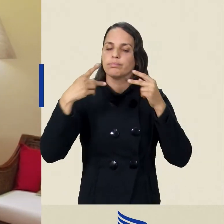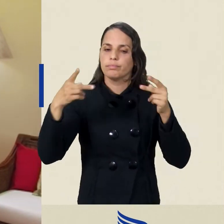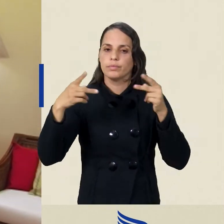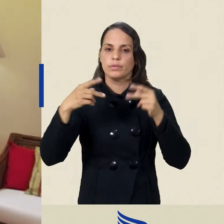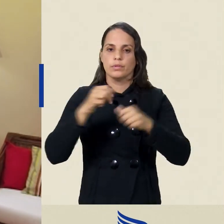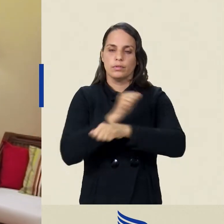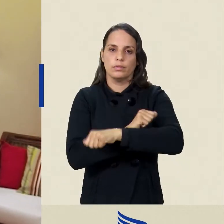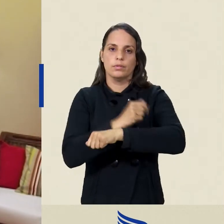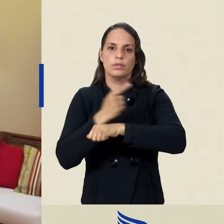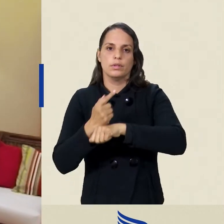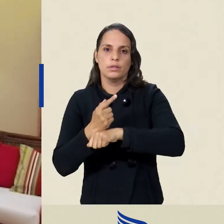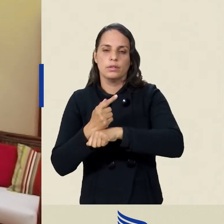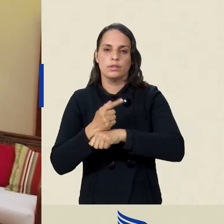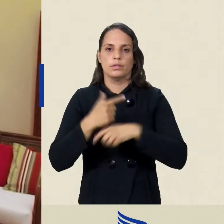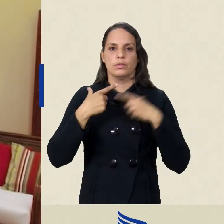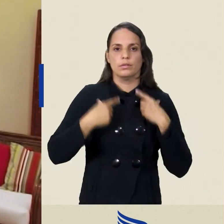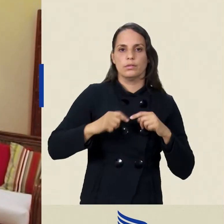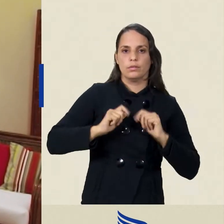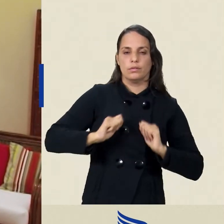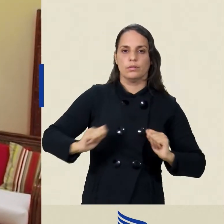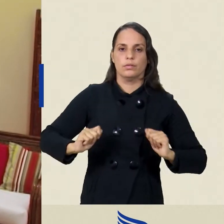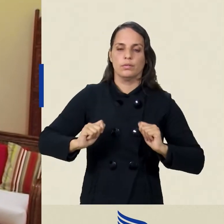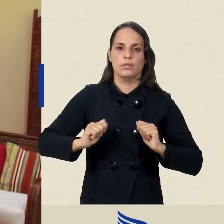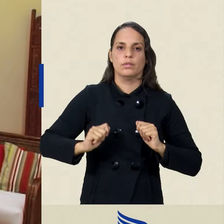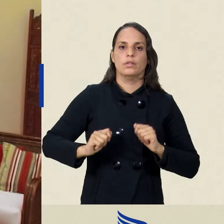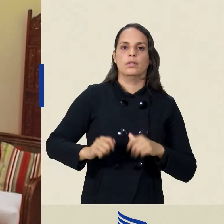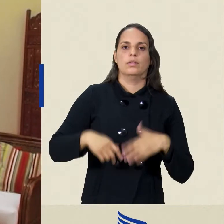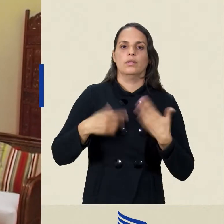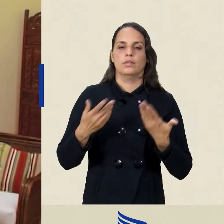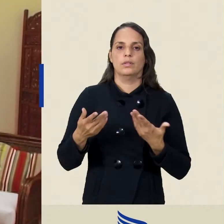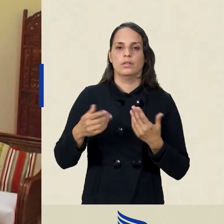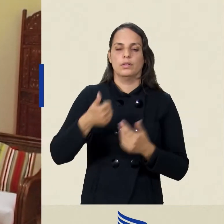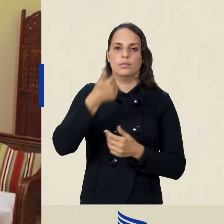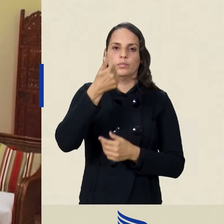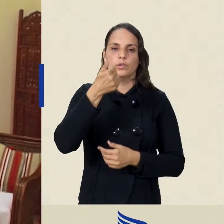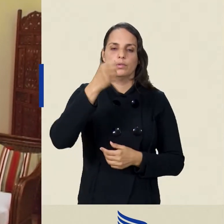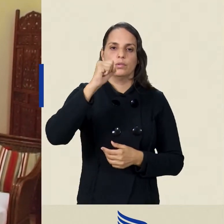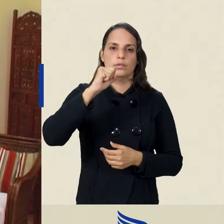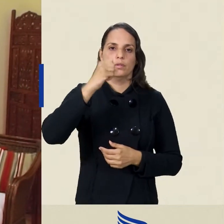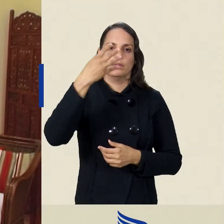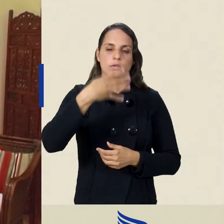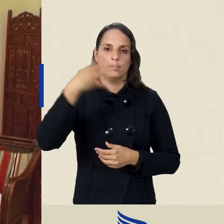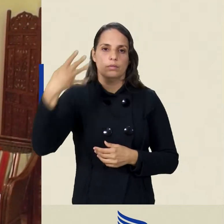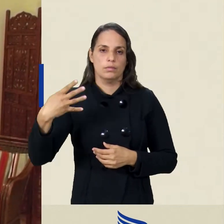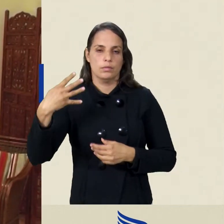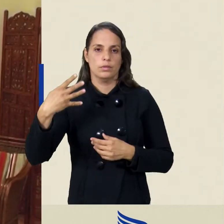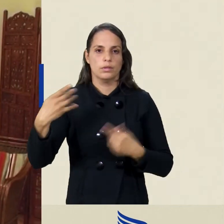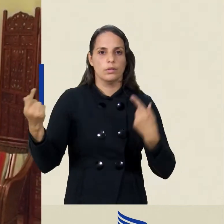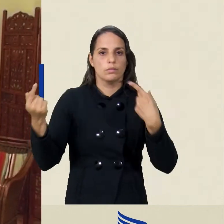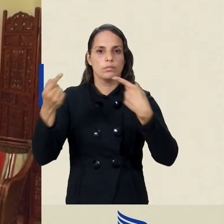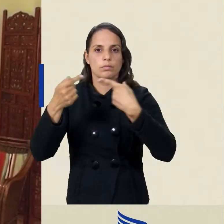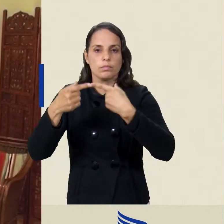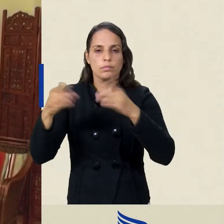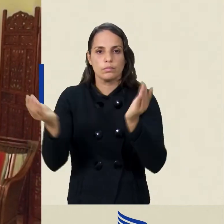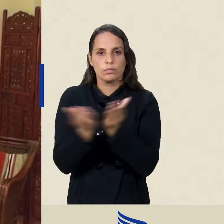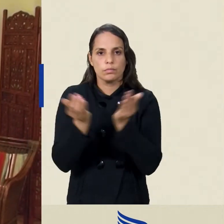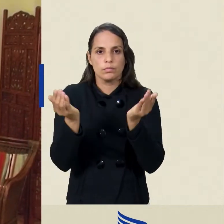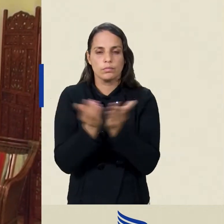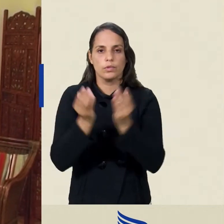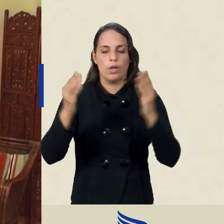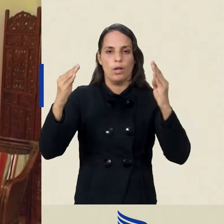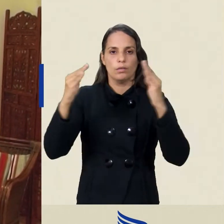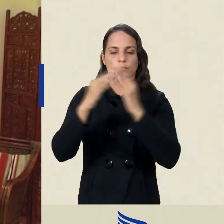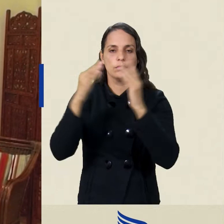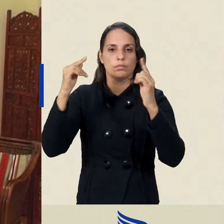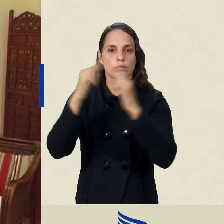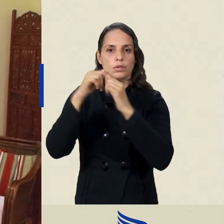adventista milerita no verão de 1844. Teve uma aplicação mais direta às igrejas na América do Norte, pela